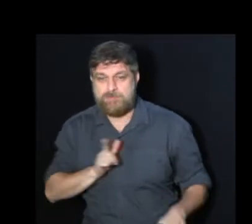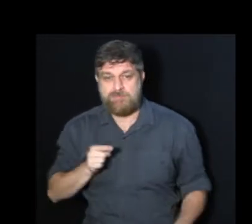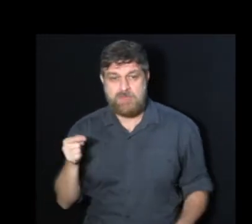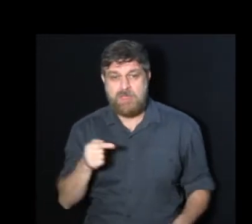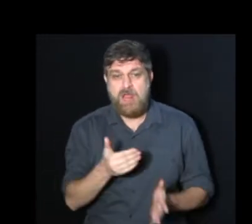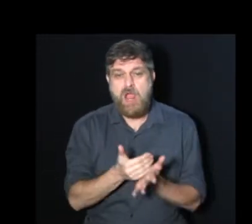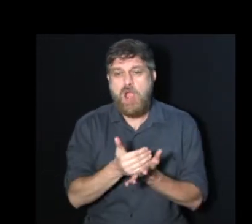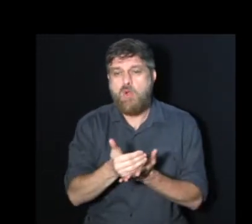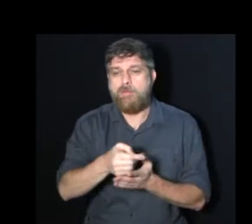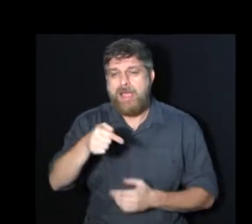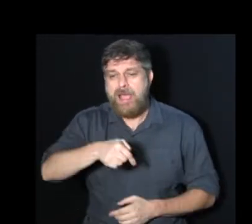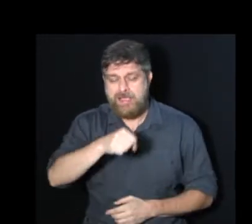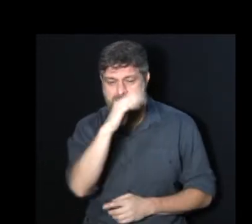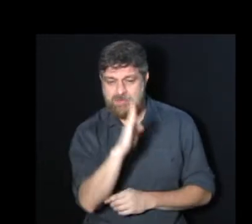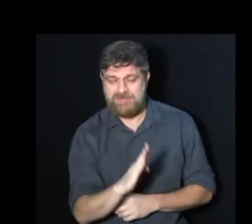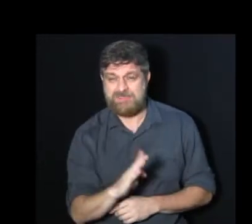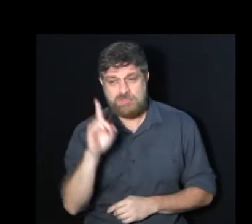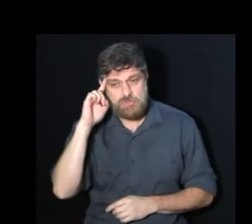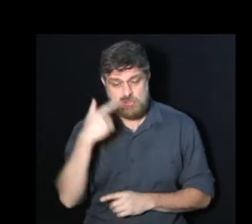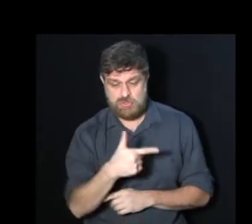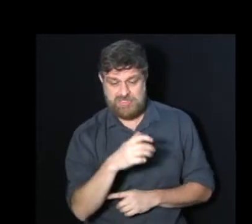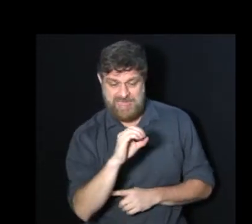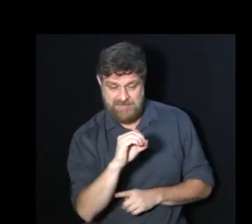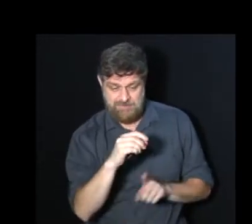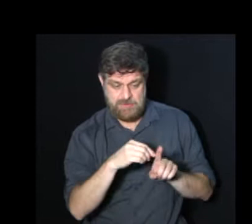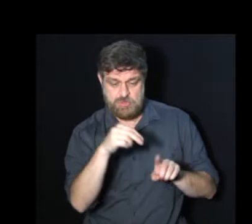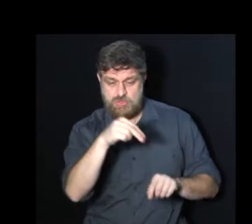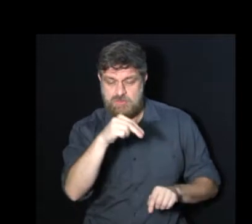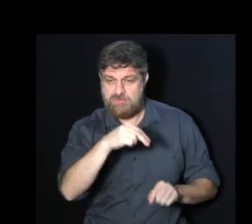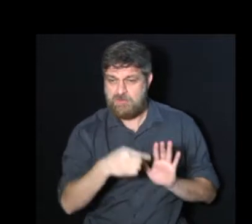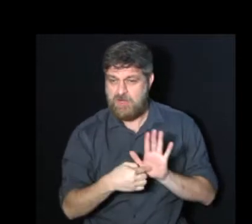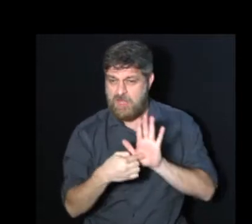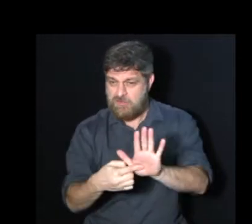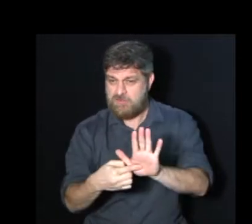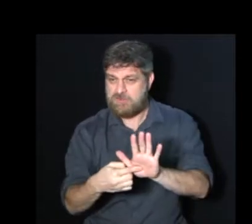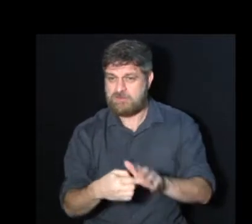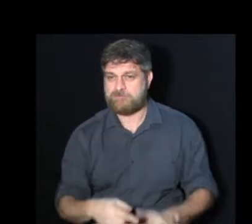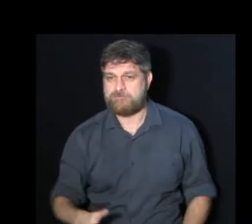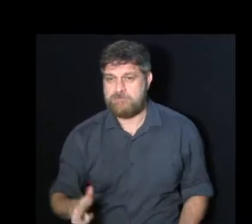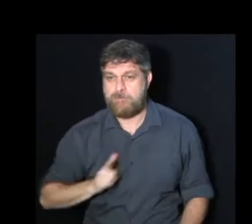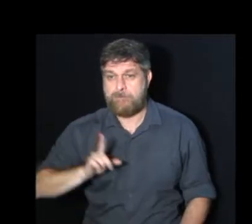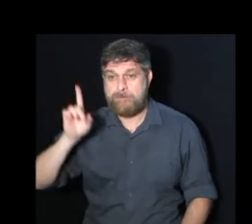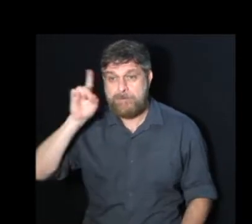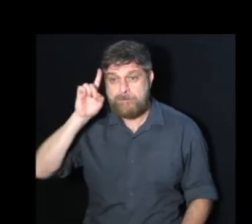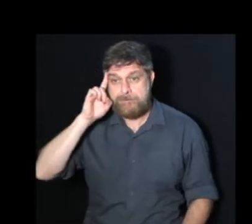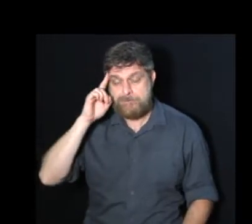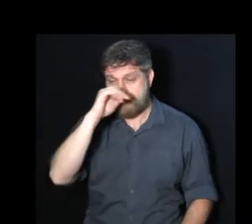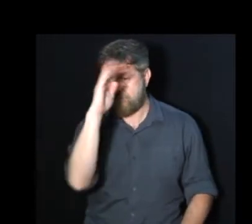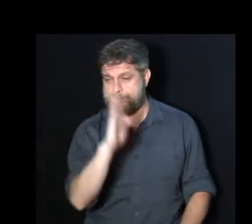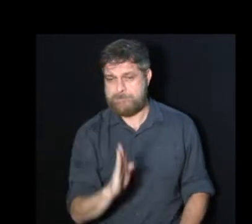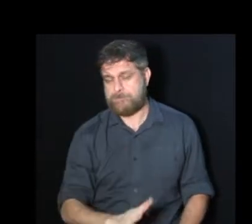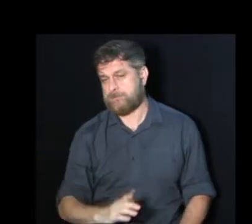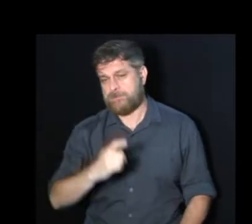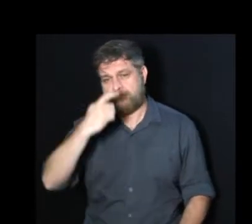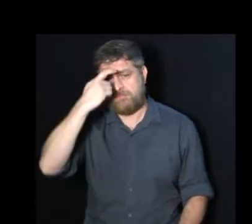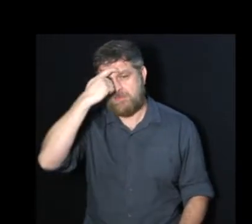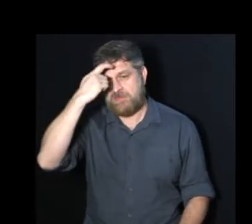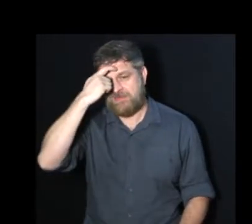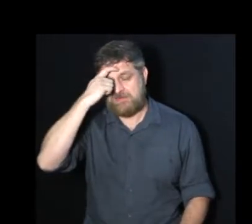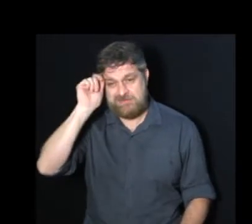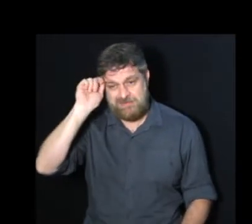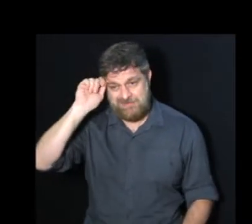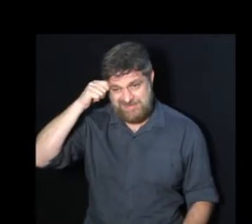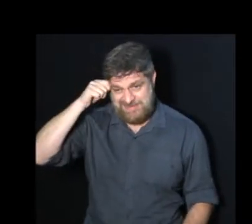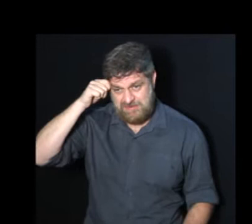no dia 20, justamente para destacar o fenômeno, como dia 20 é o Dia Nacional da Consciência